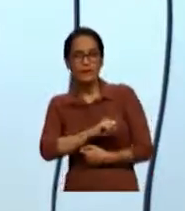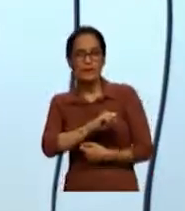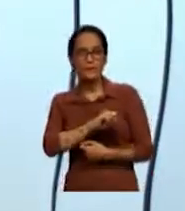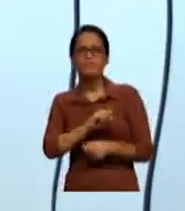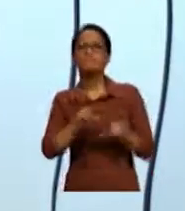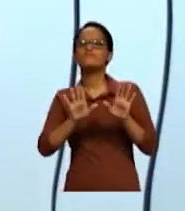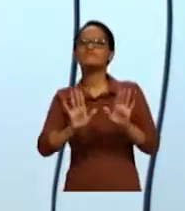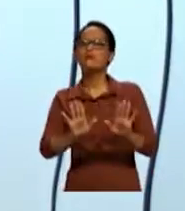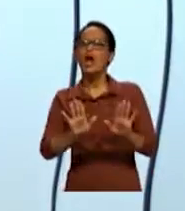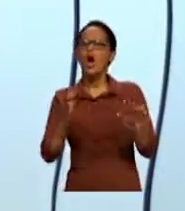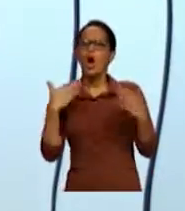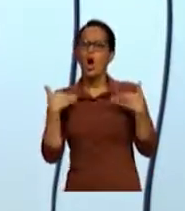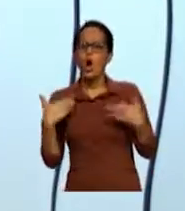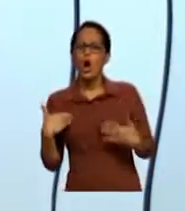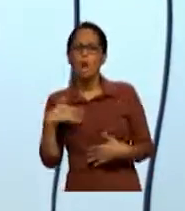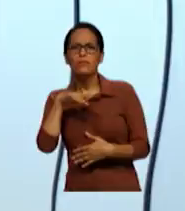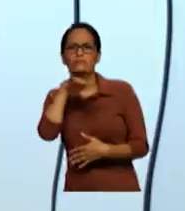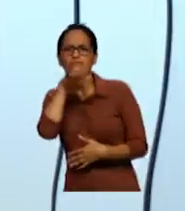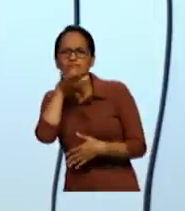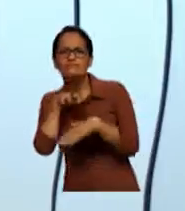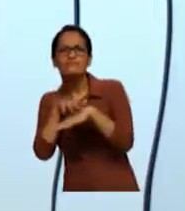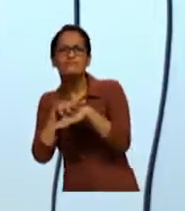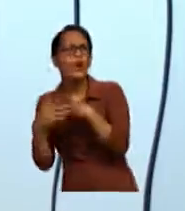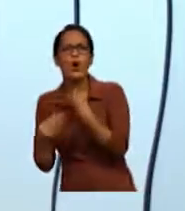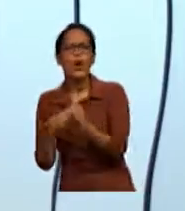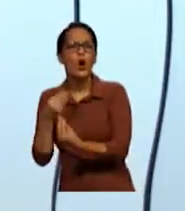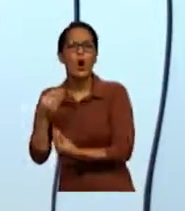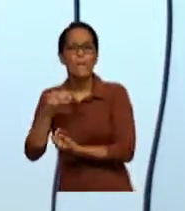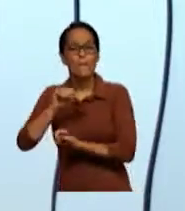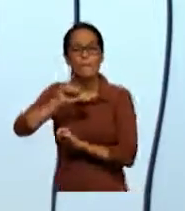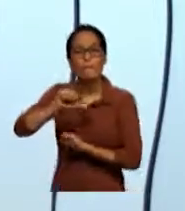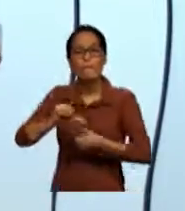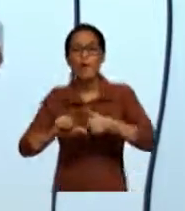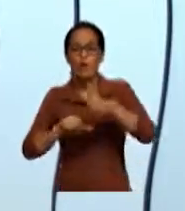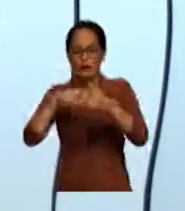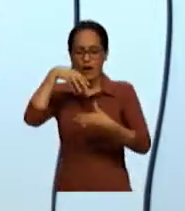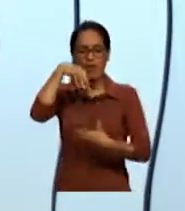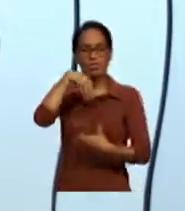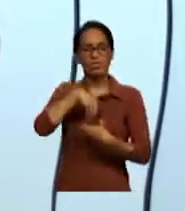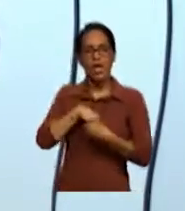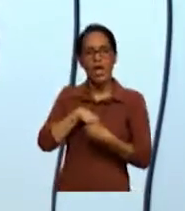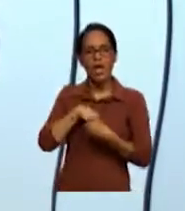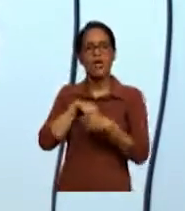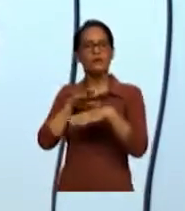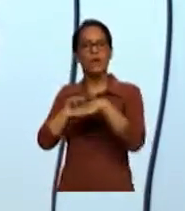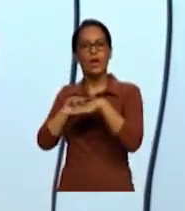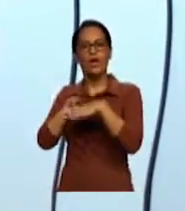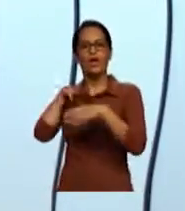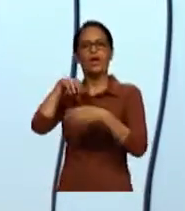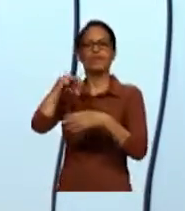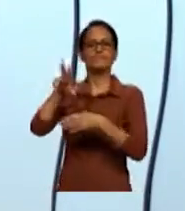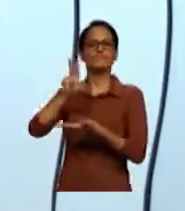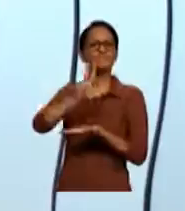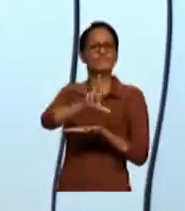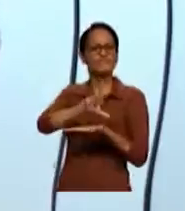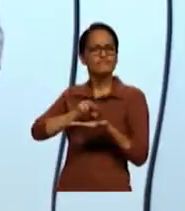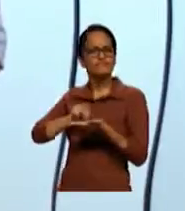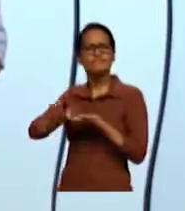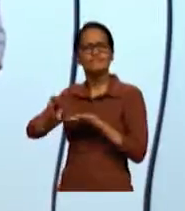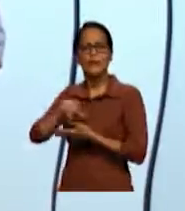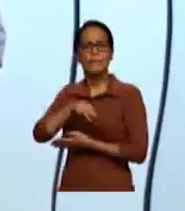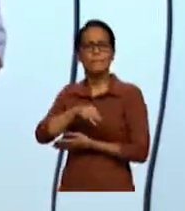corpo doente é o que apresenta o quê? Alteração metabólica ou alguma enfermidade. Então, se eu tenho um